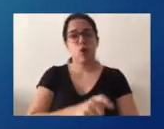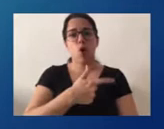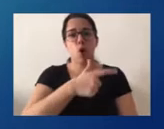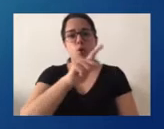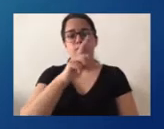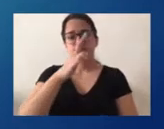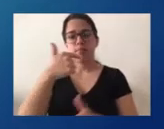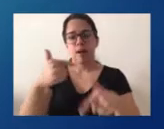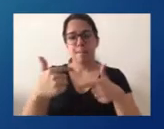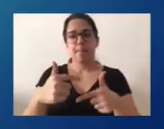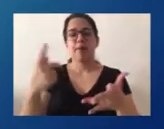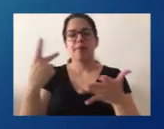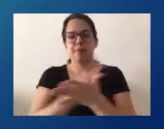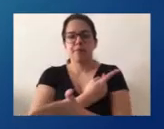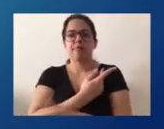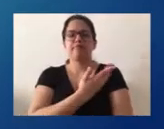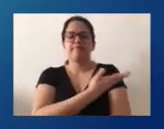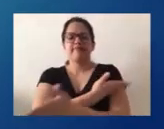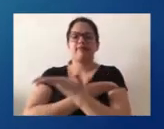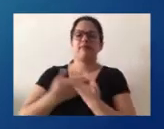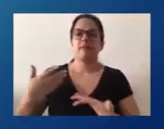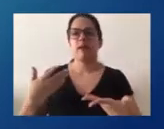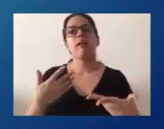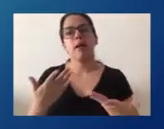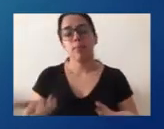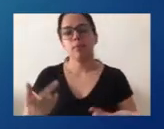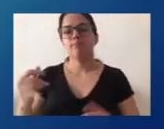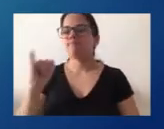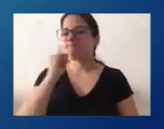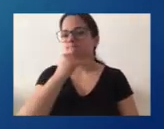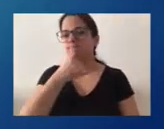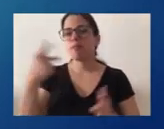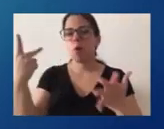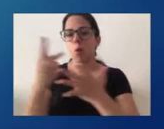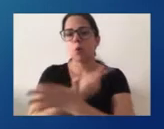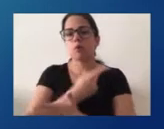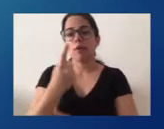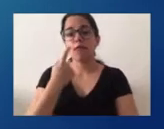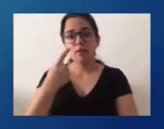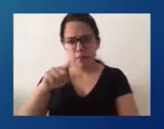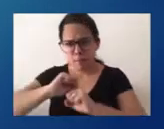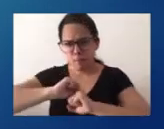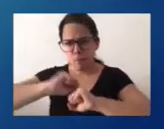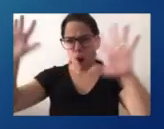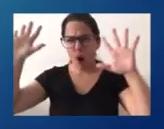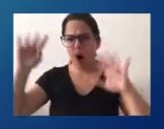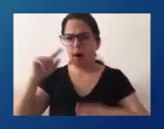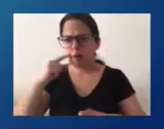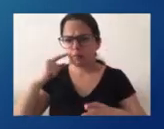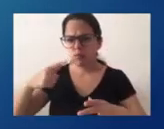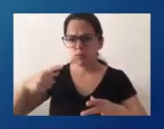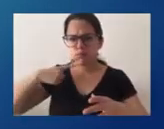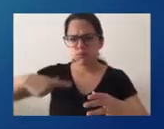ficou ferido. Então, gente, é algo assim, né, terrível o que aconteceu. Aqui vocês estão vendo que na hora